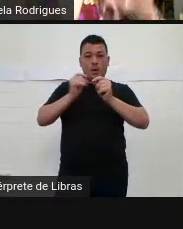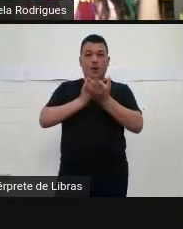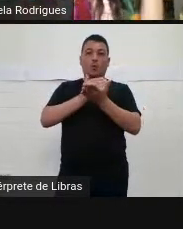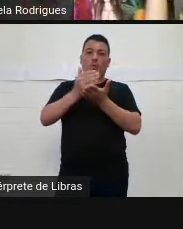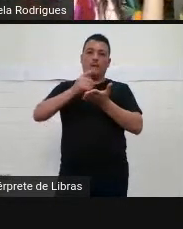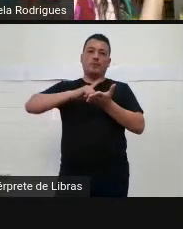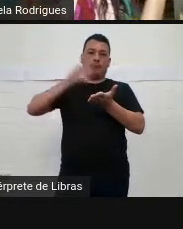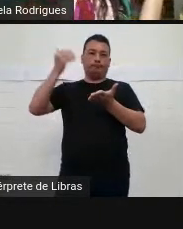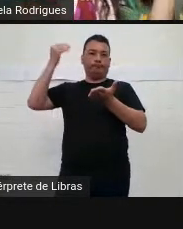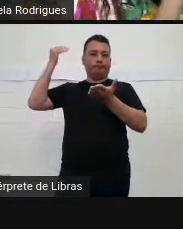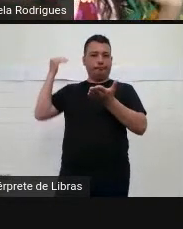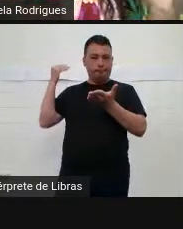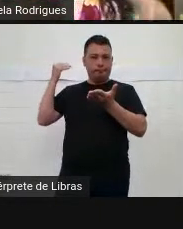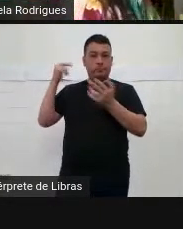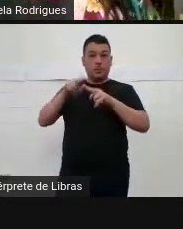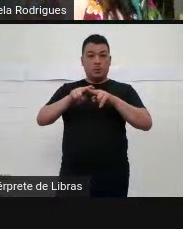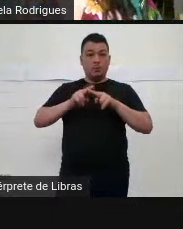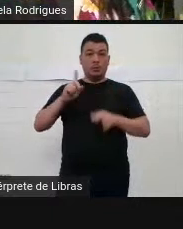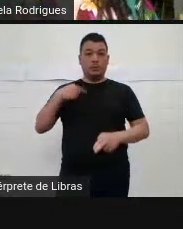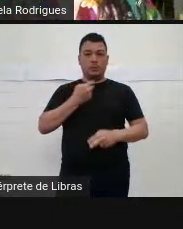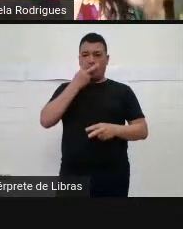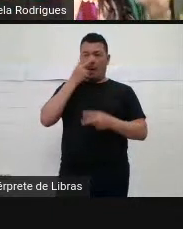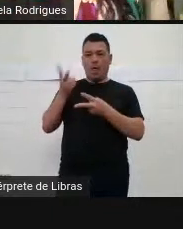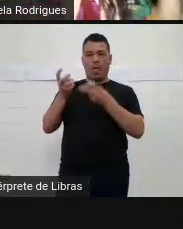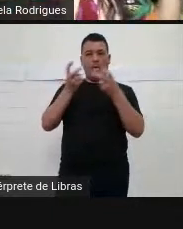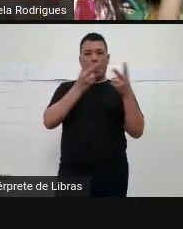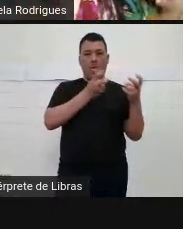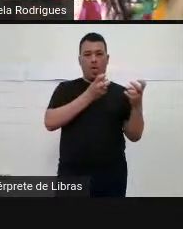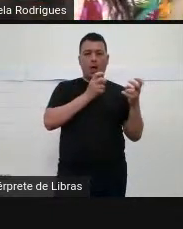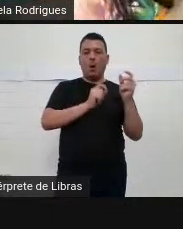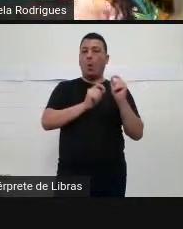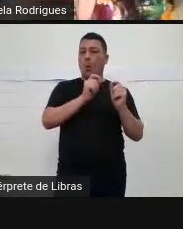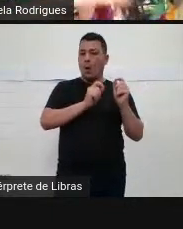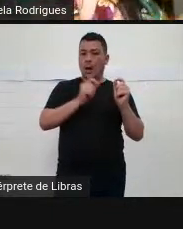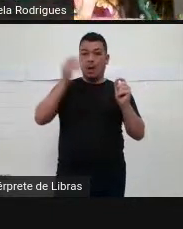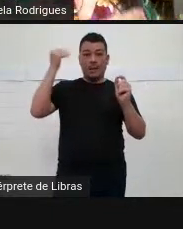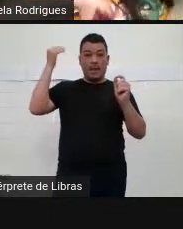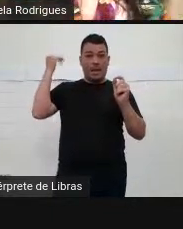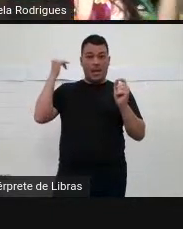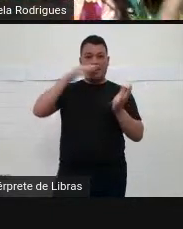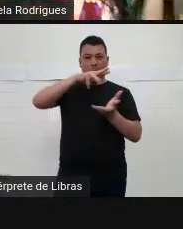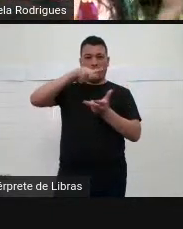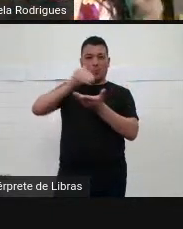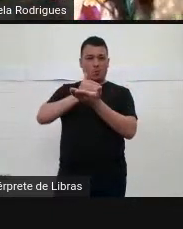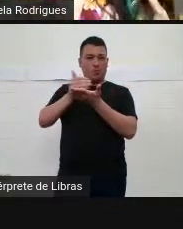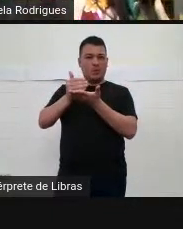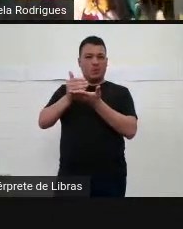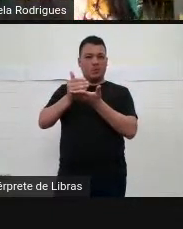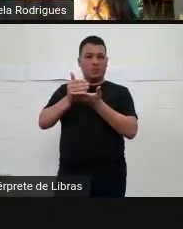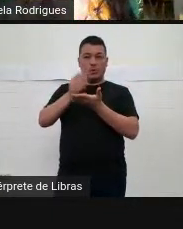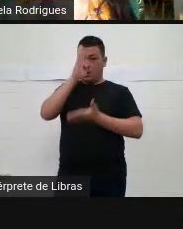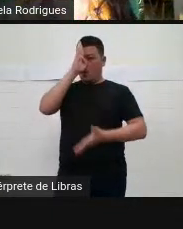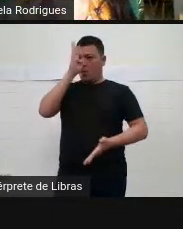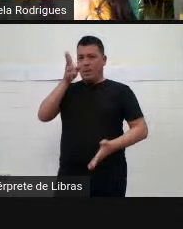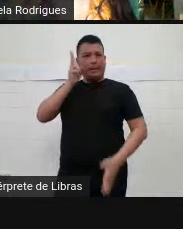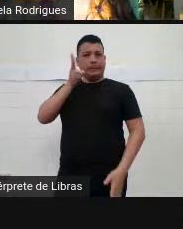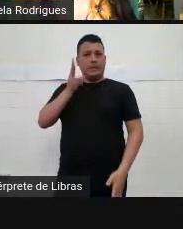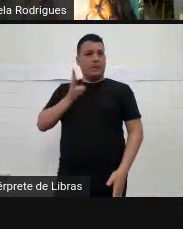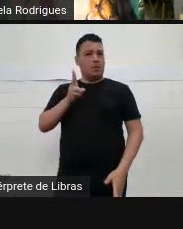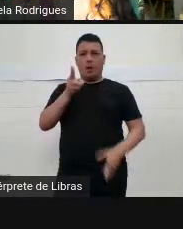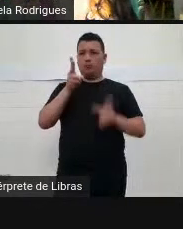Né? Então, a gente tem a impressão, por exemplo, que desde que o mundo é mundo, a heterossexualidade